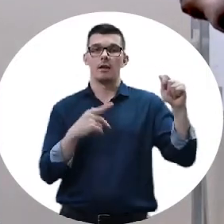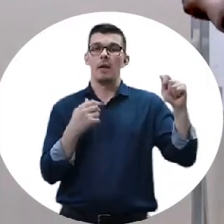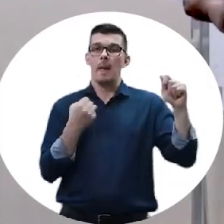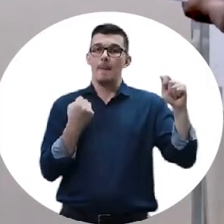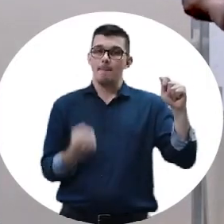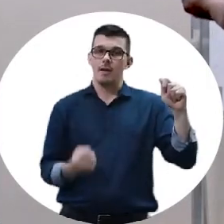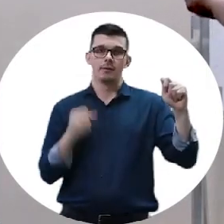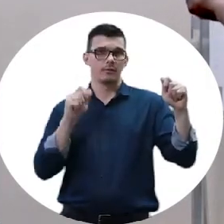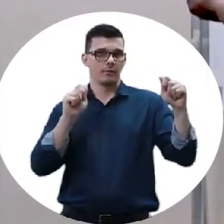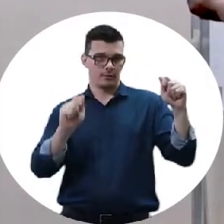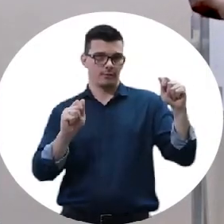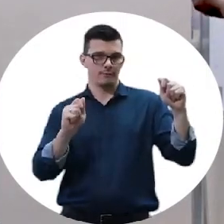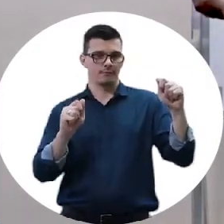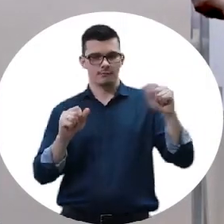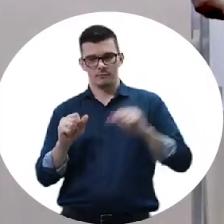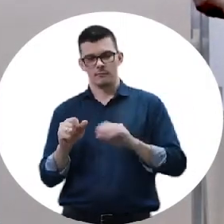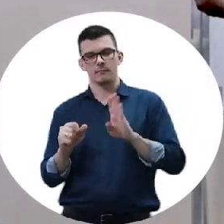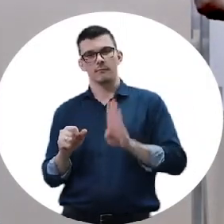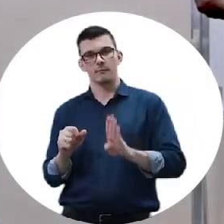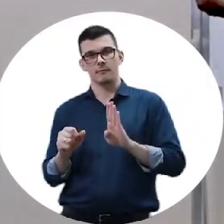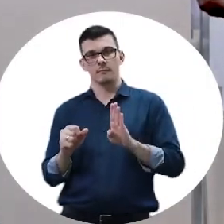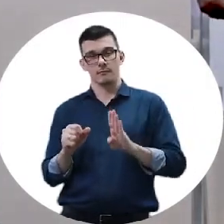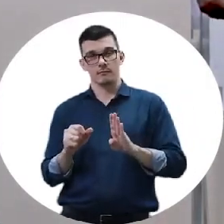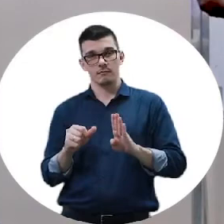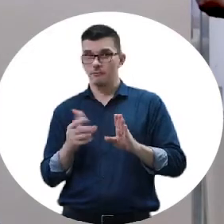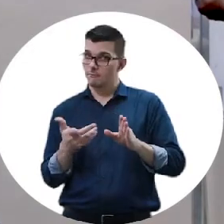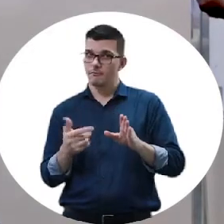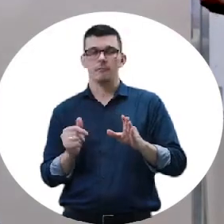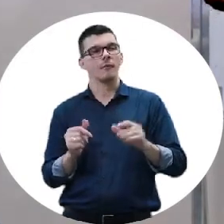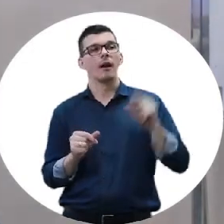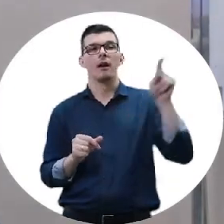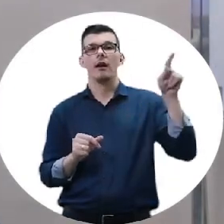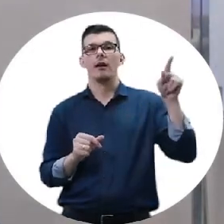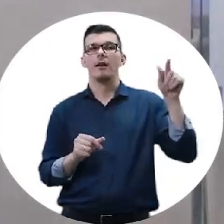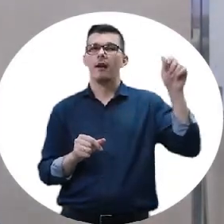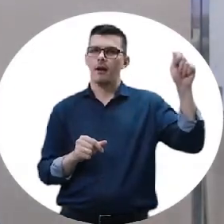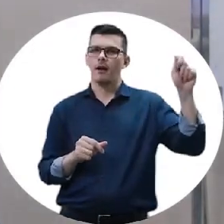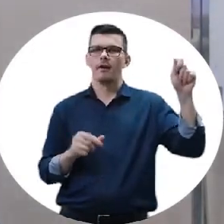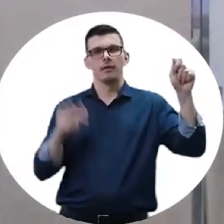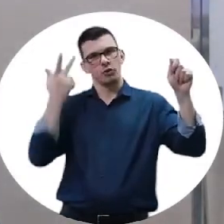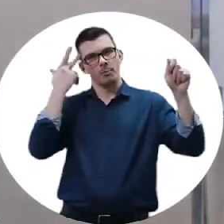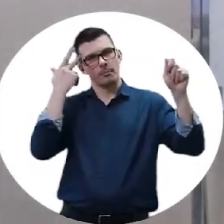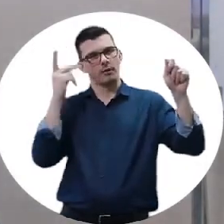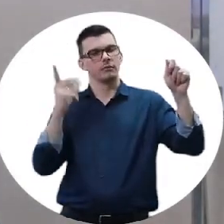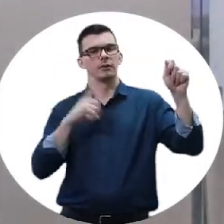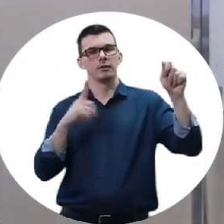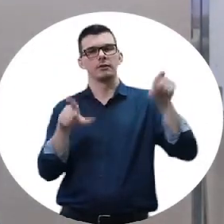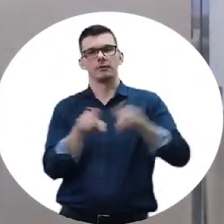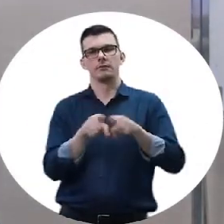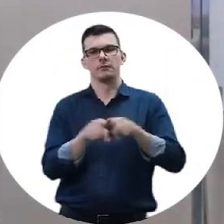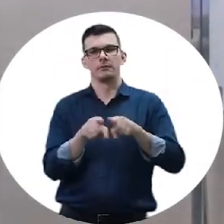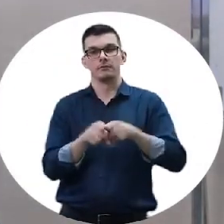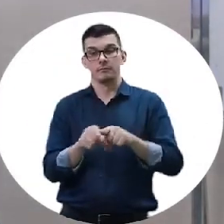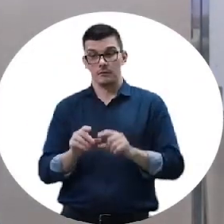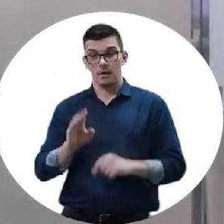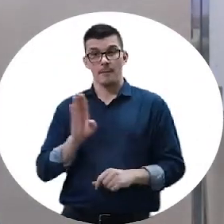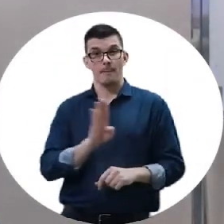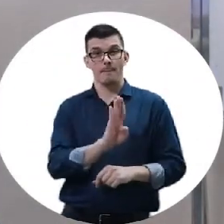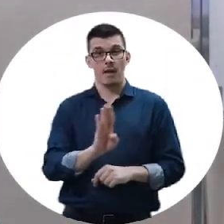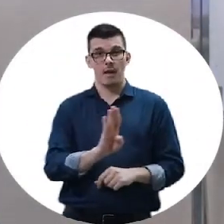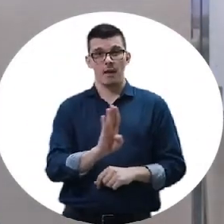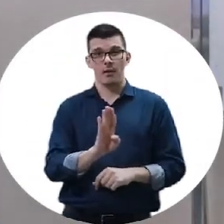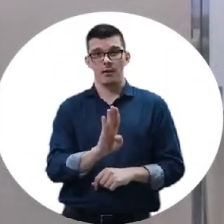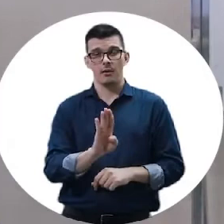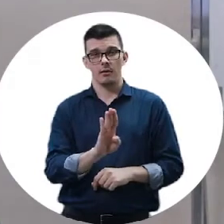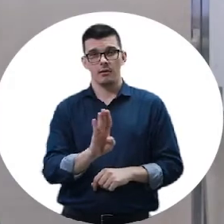A. No bloco B, no bloco A, também tem normal de A. Quais são as forças que estão atuando no B? No B, a única coisa que eu